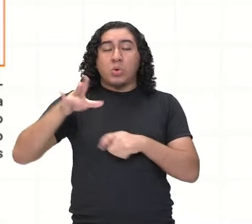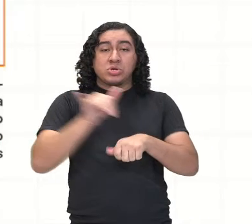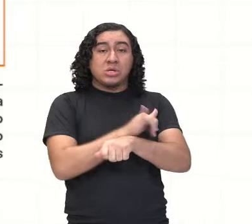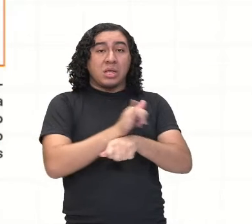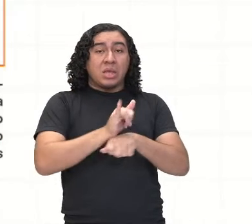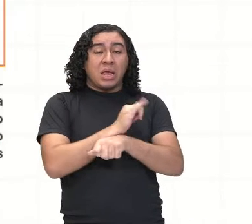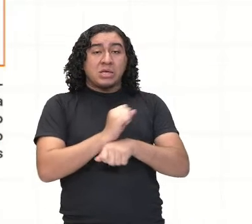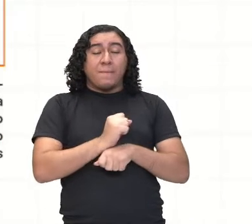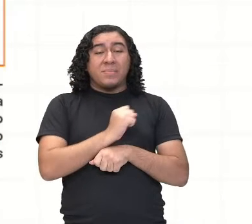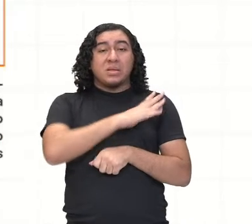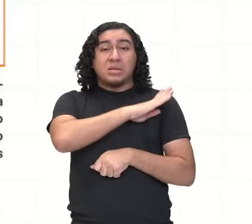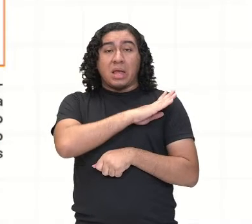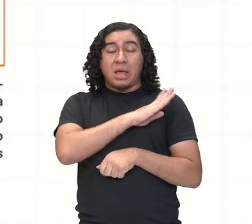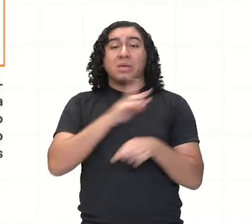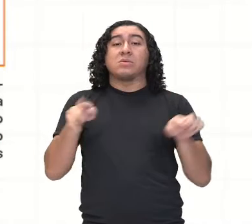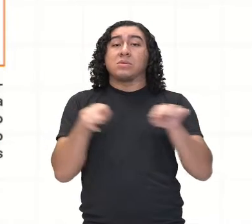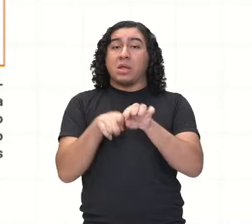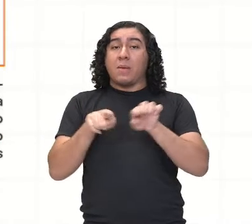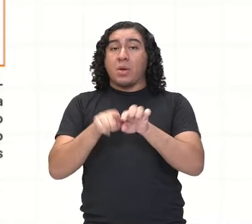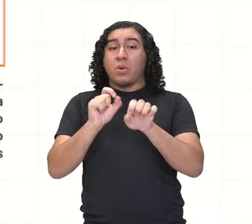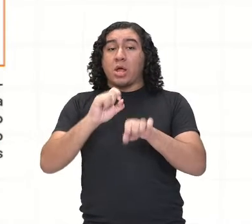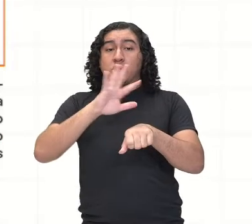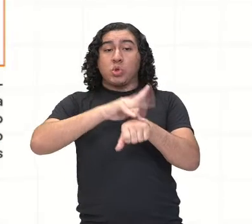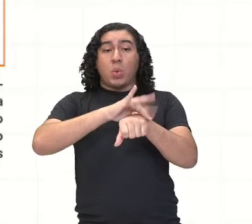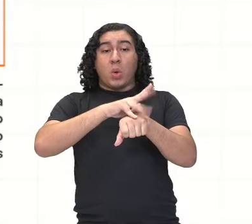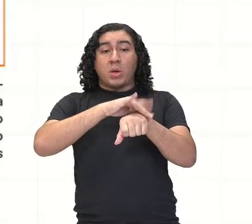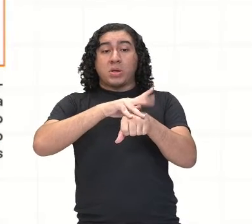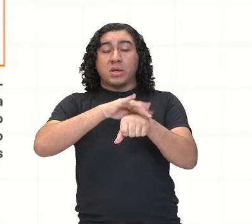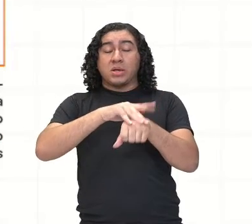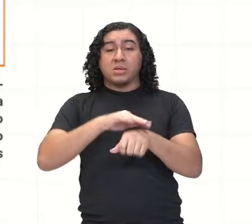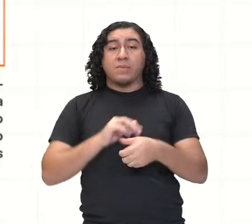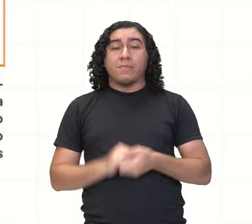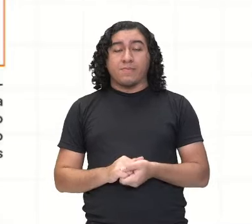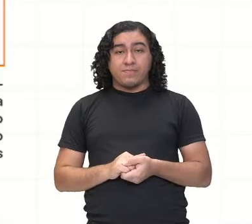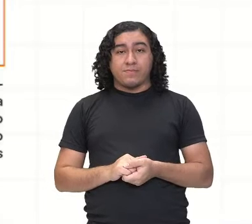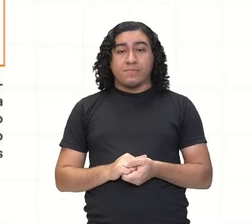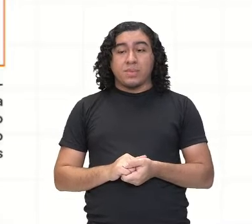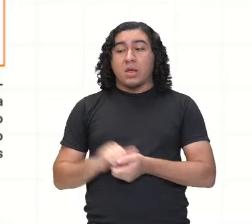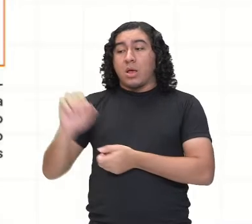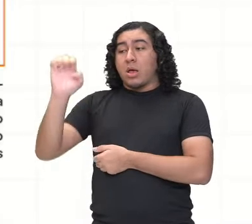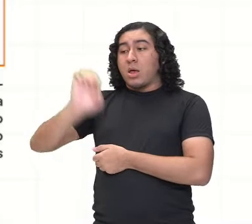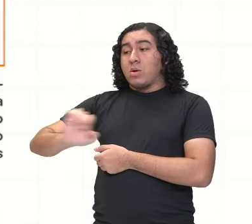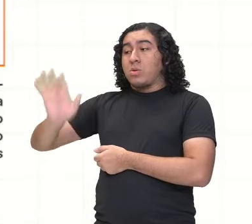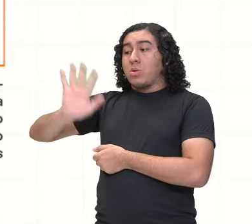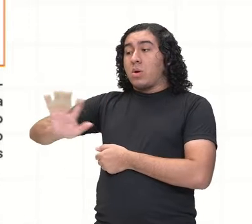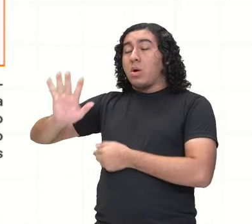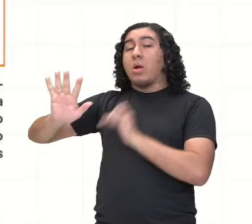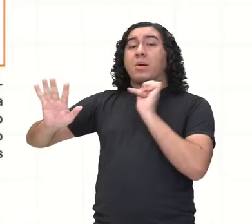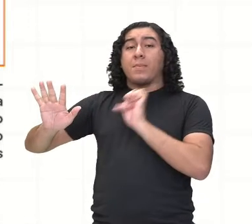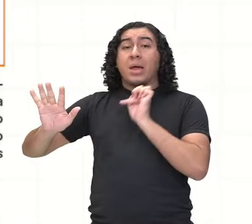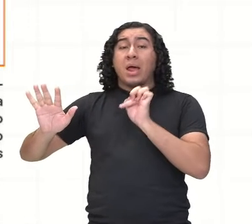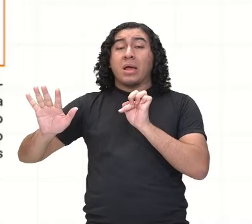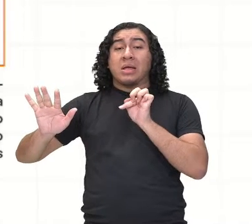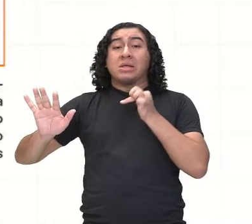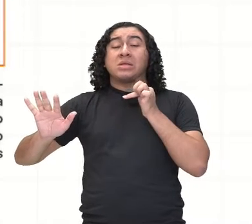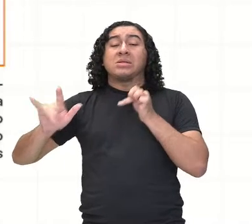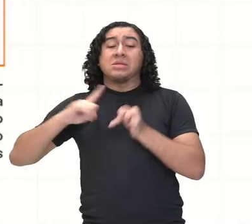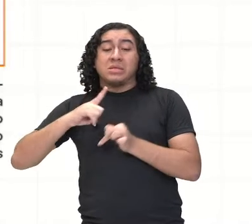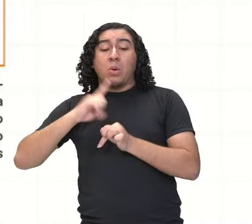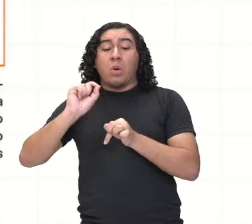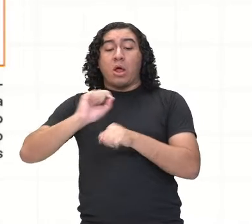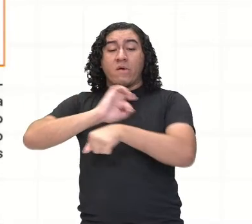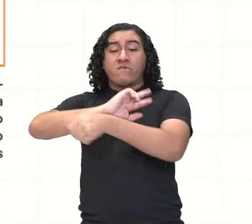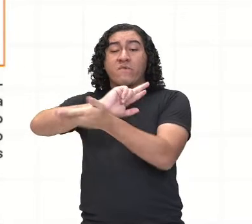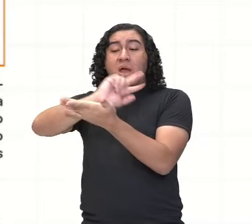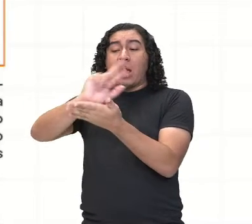mas, sobretudo, de doenças. Os europeus, inadvertidamente, trouxeram consigo